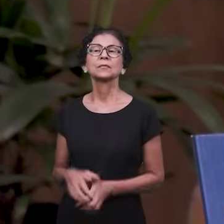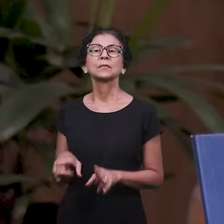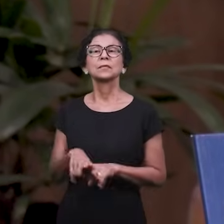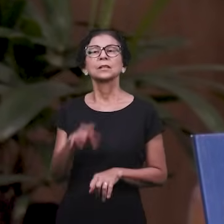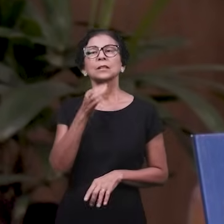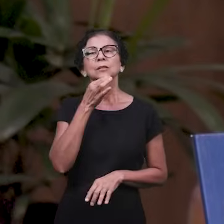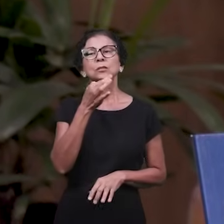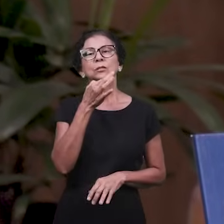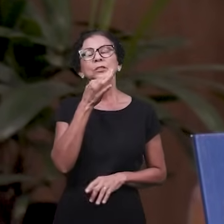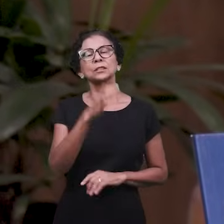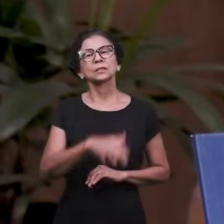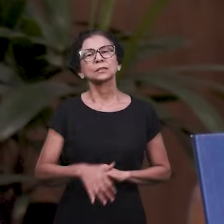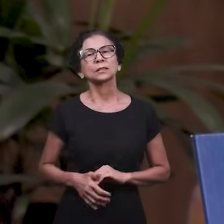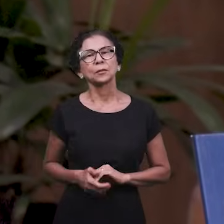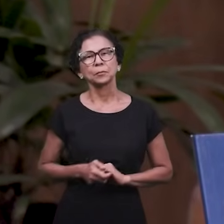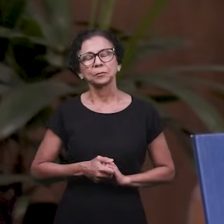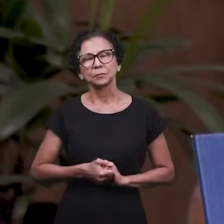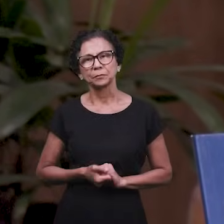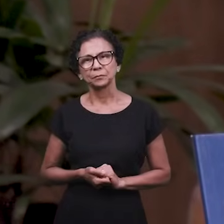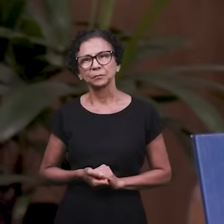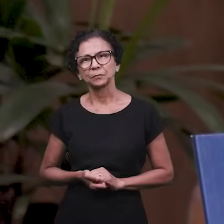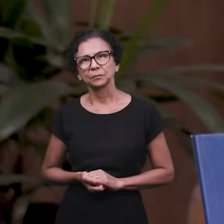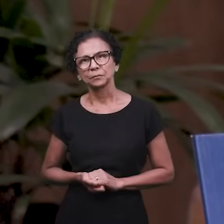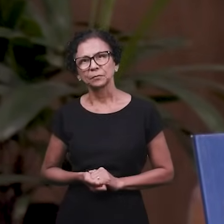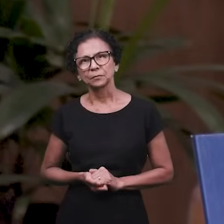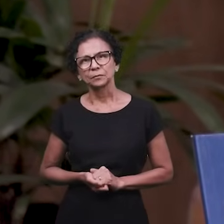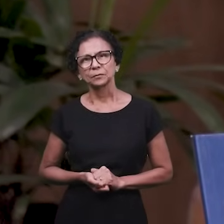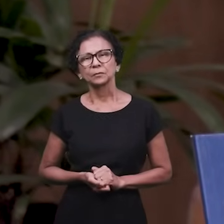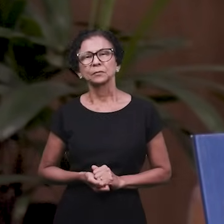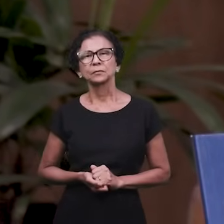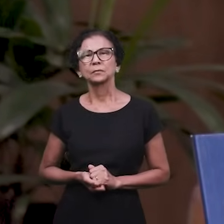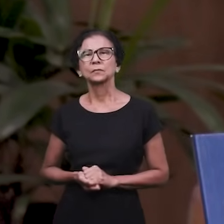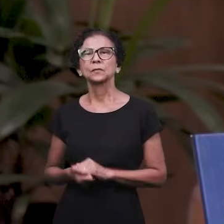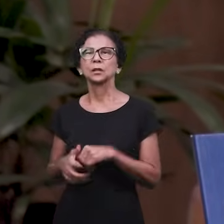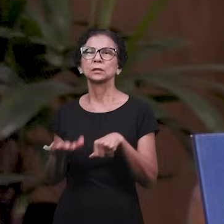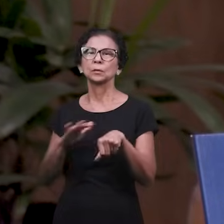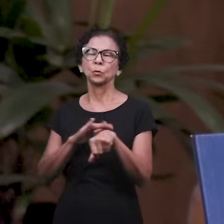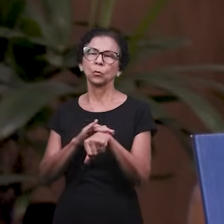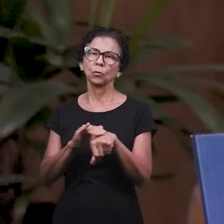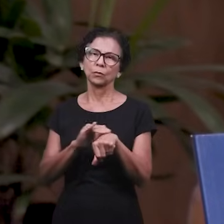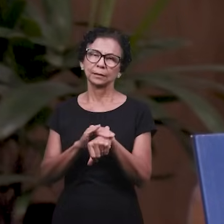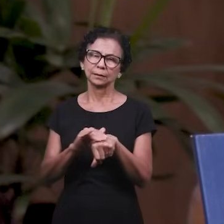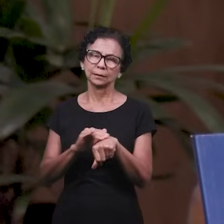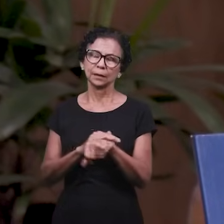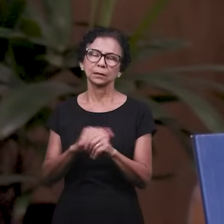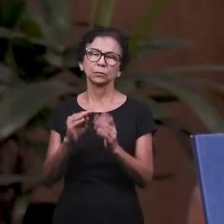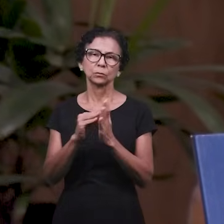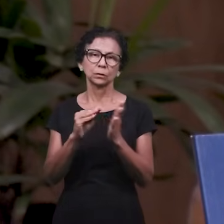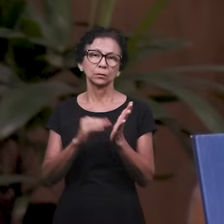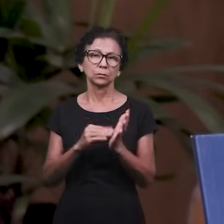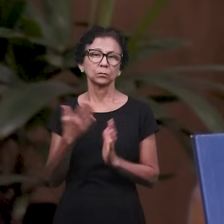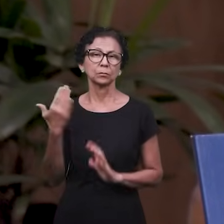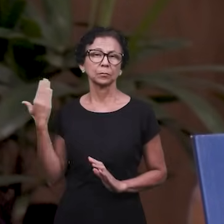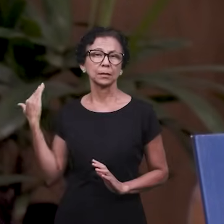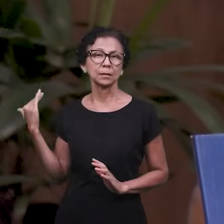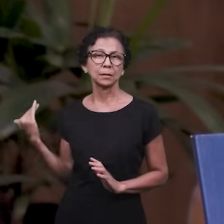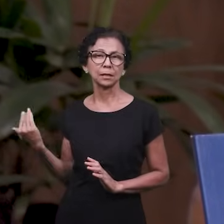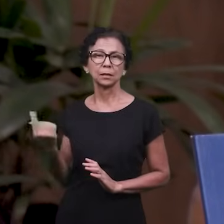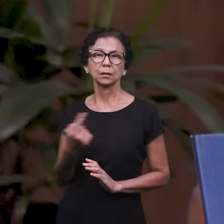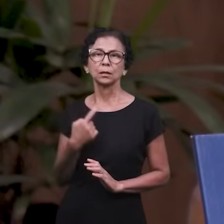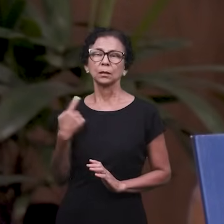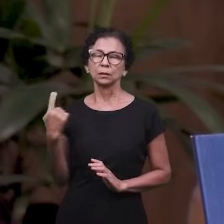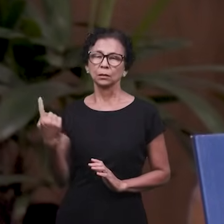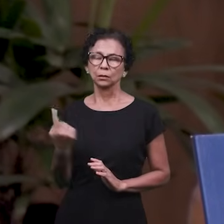outra sugestão é: dê o exemplo a ser seguido. Nós temos conversado sobre isso em episódios anteriores, que somos